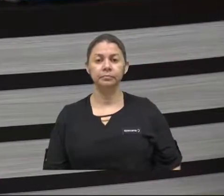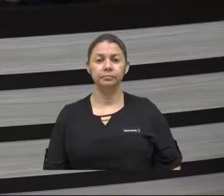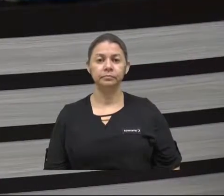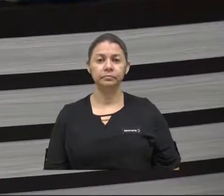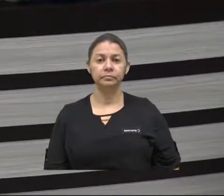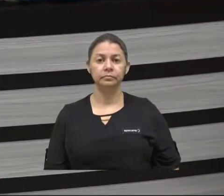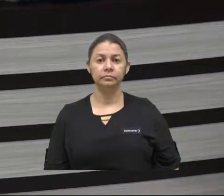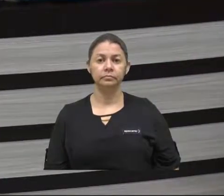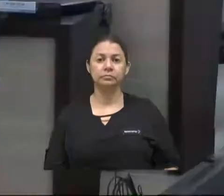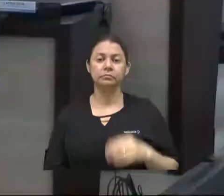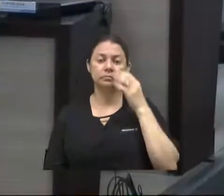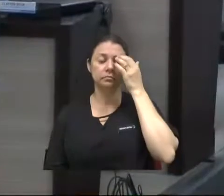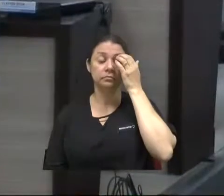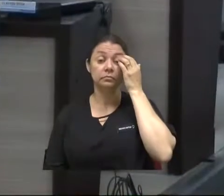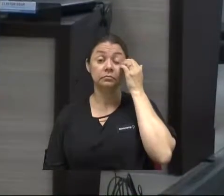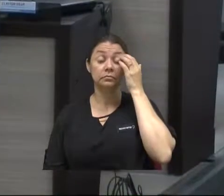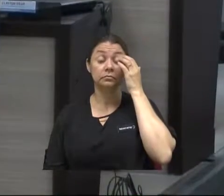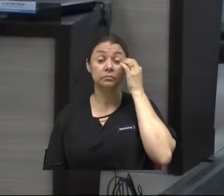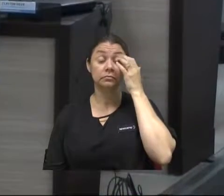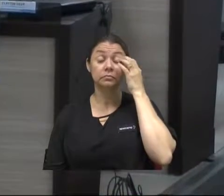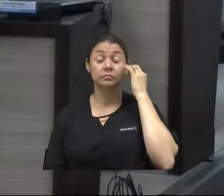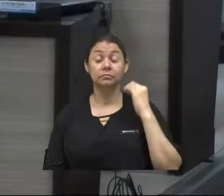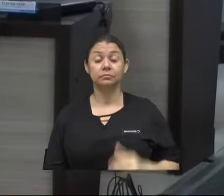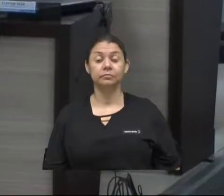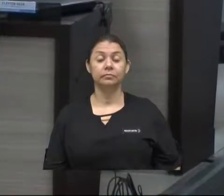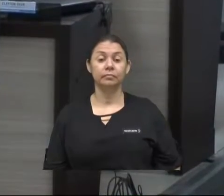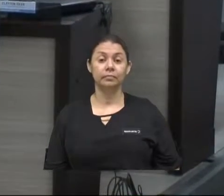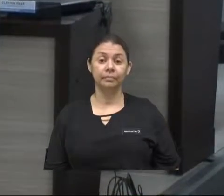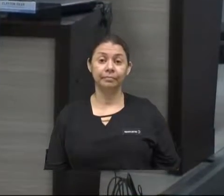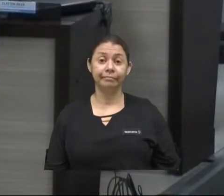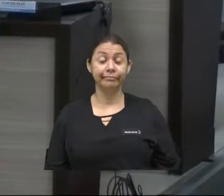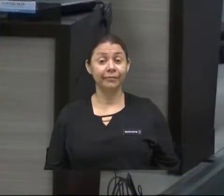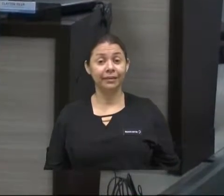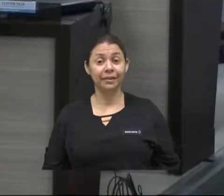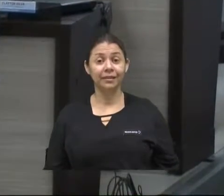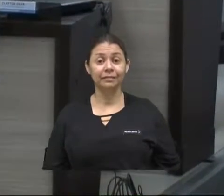Não é comum da minha parte, mas eu quero usar também a tribuna, Lisboa.